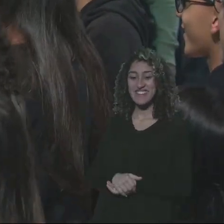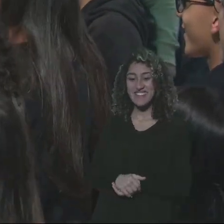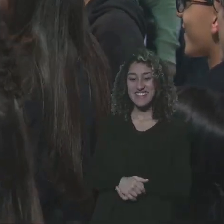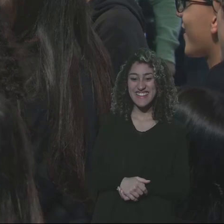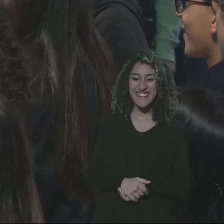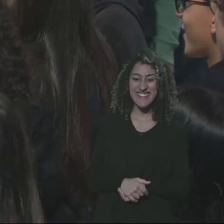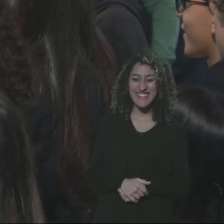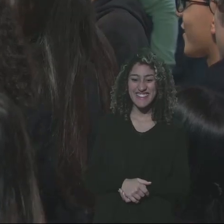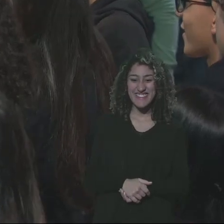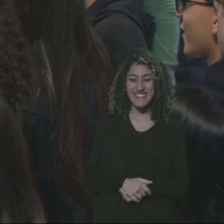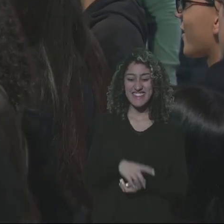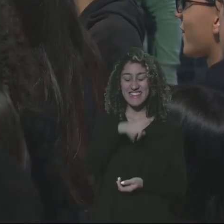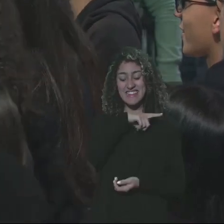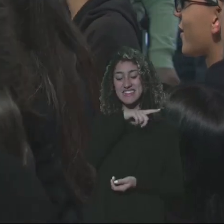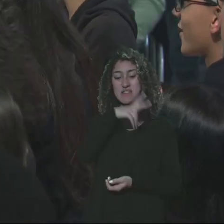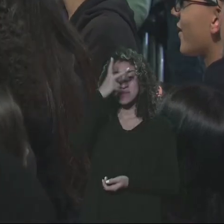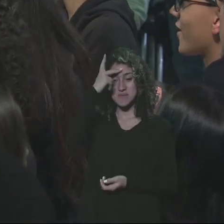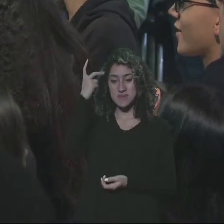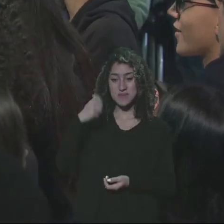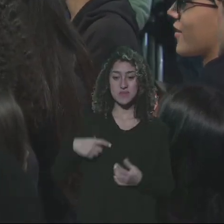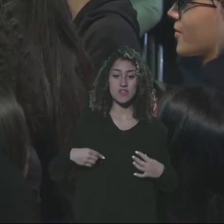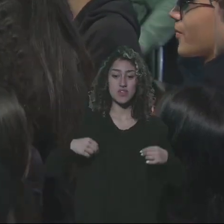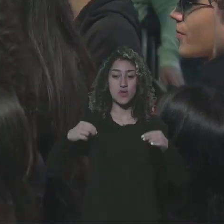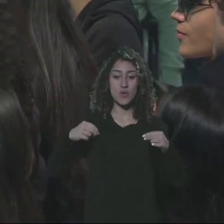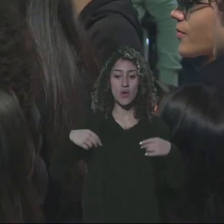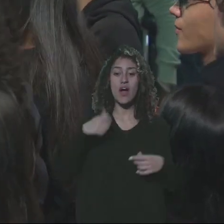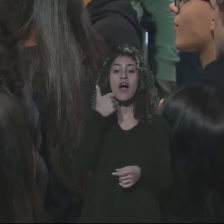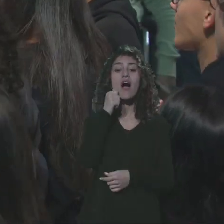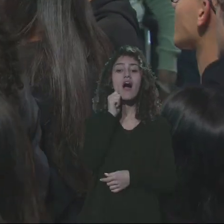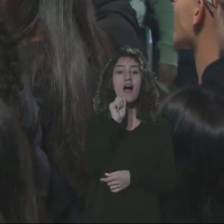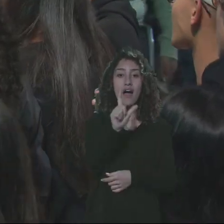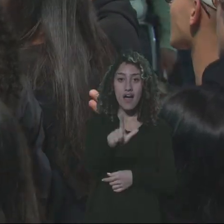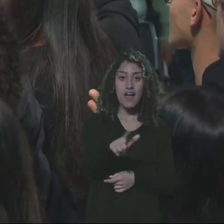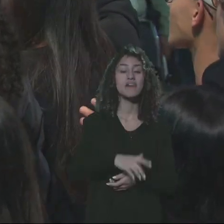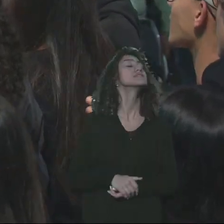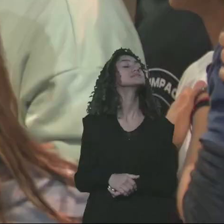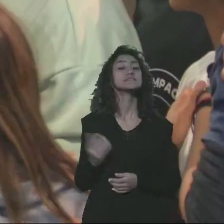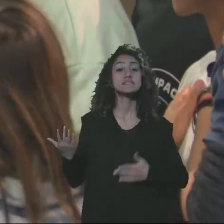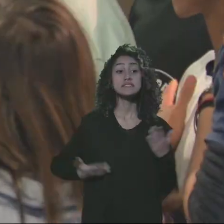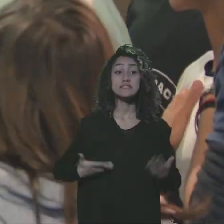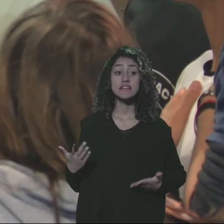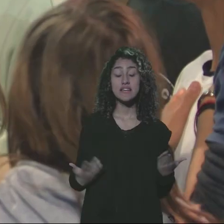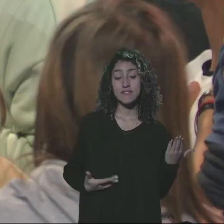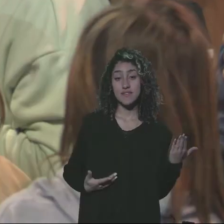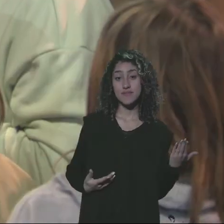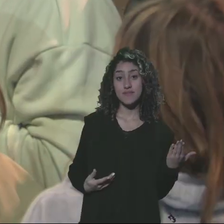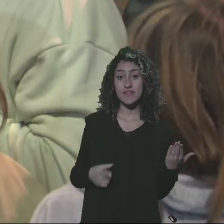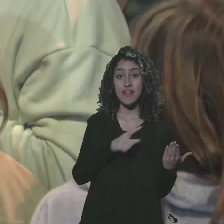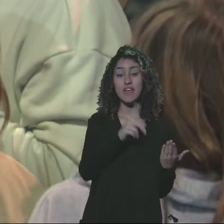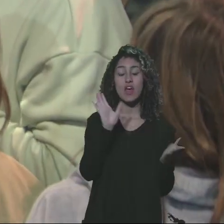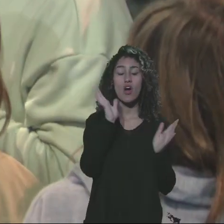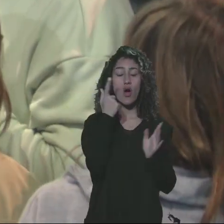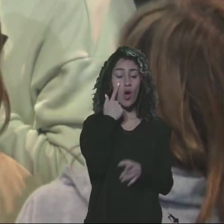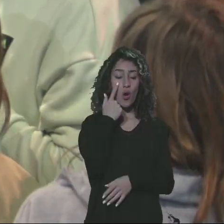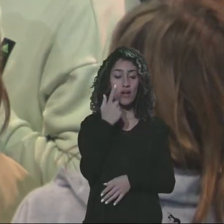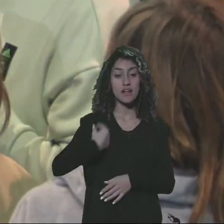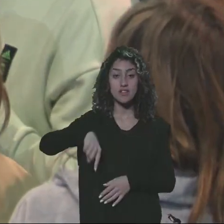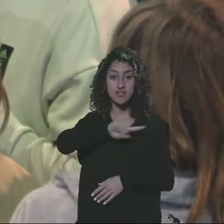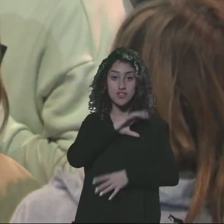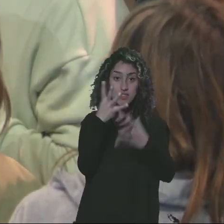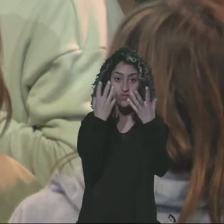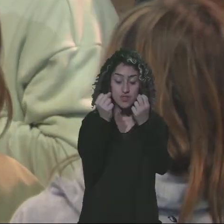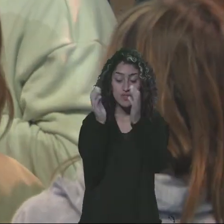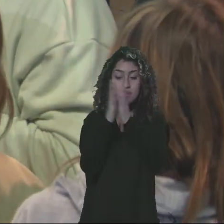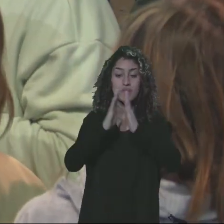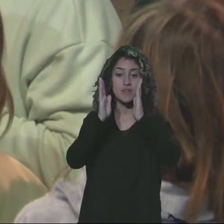Tem um povo de colete azul. Quem tá aqui tá vendo. Nós vamos fazer o seguinte, você vai orar comigo, eu vou pedir para você, por